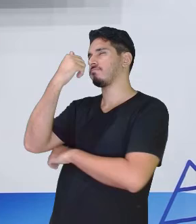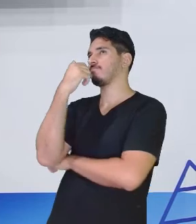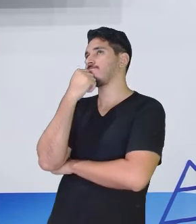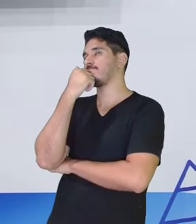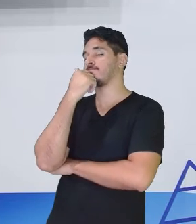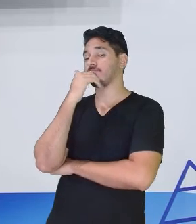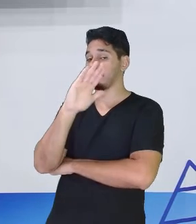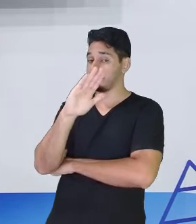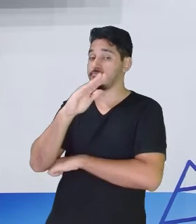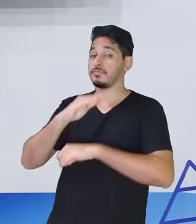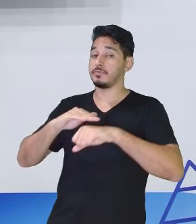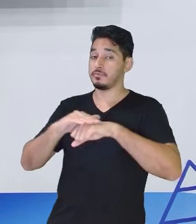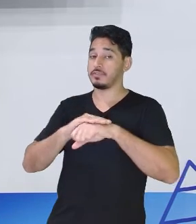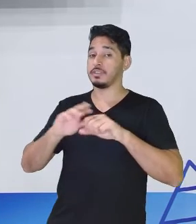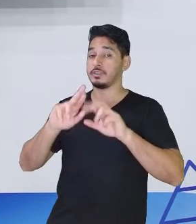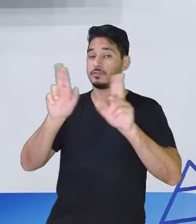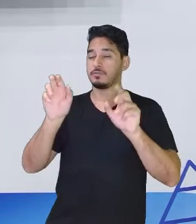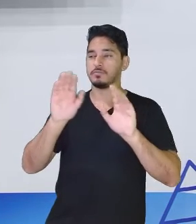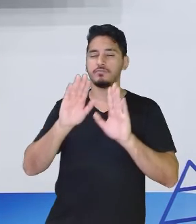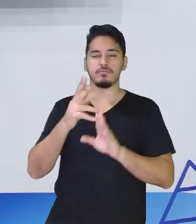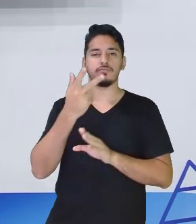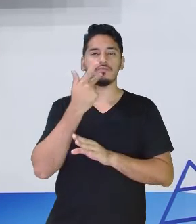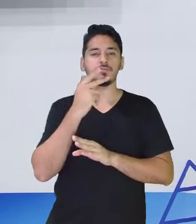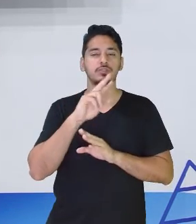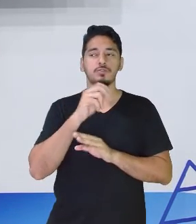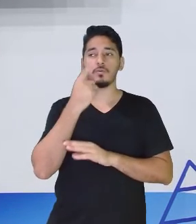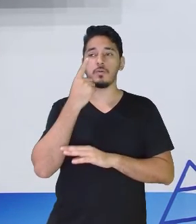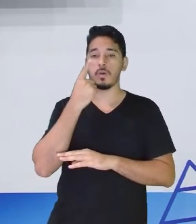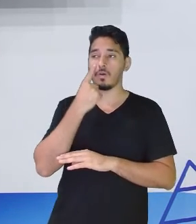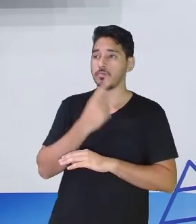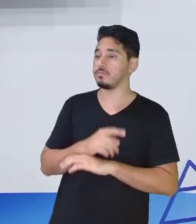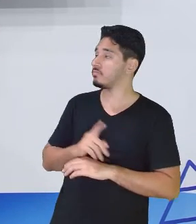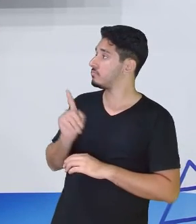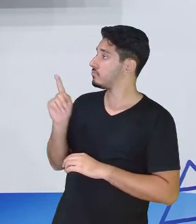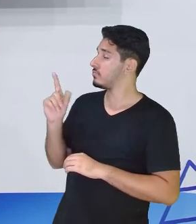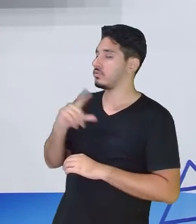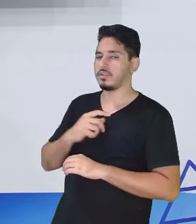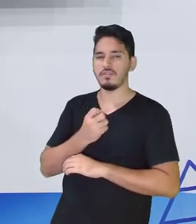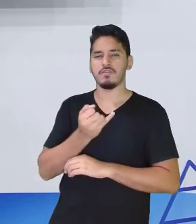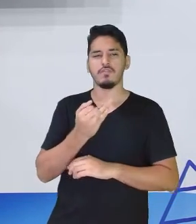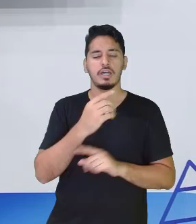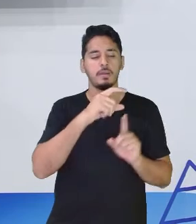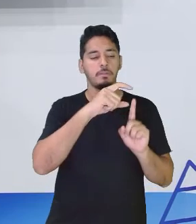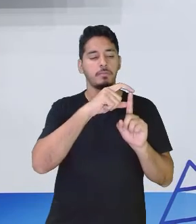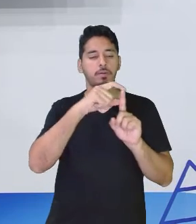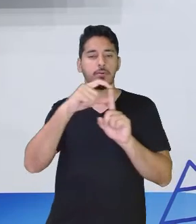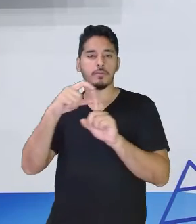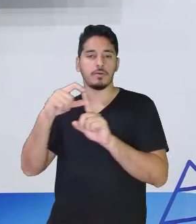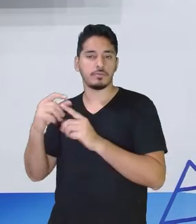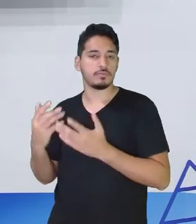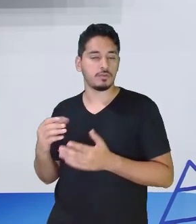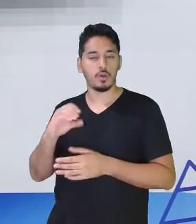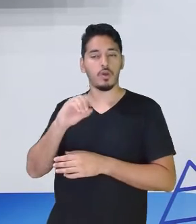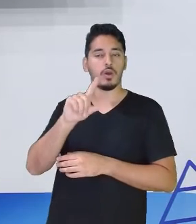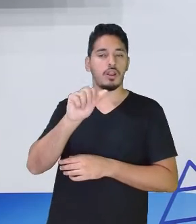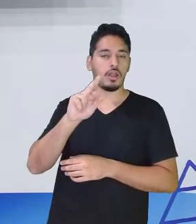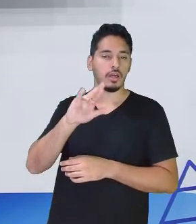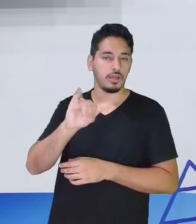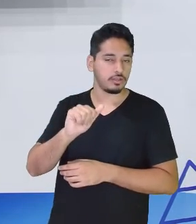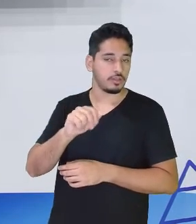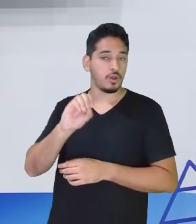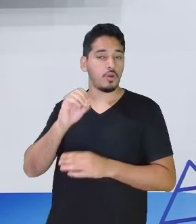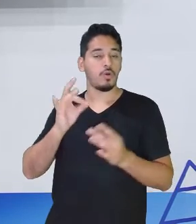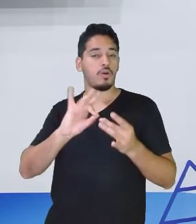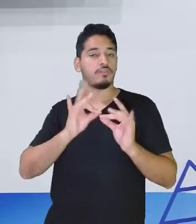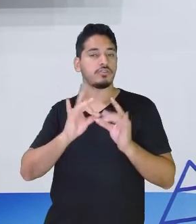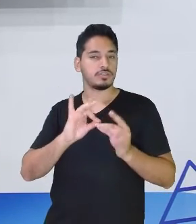vai conversar sobre isso. E quando a gente fala de cerâmica, vem junto uma série de palavras. Olaria ou